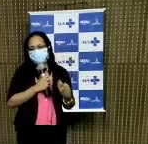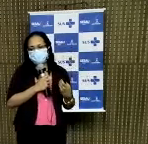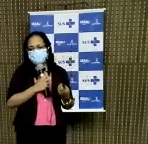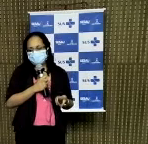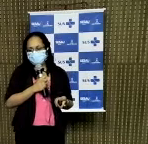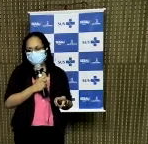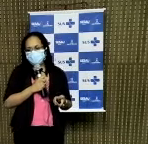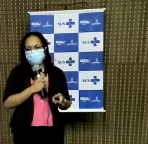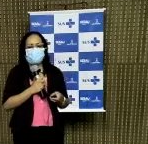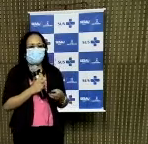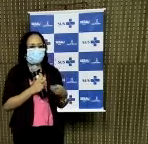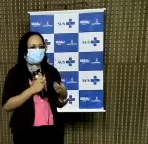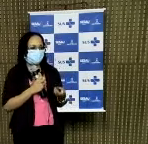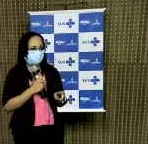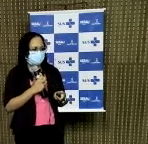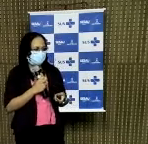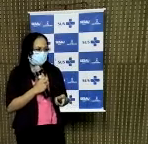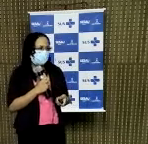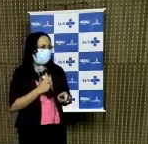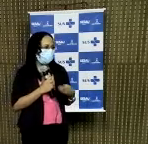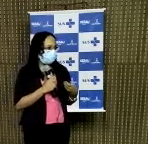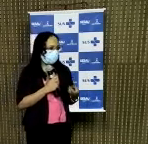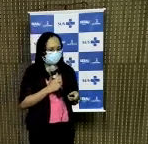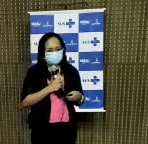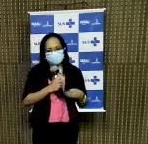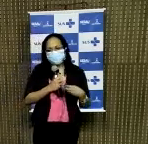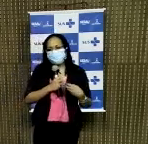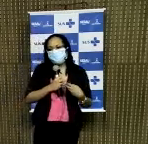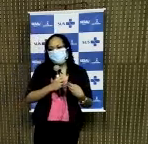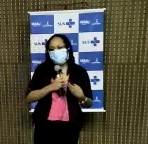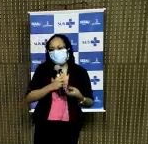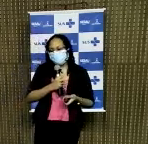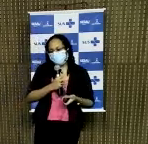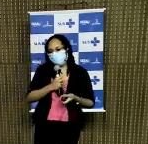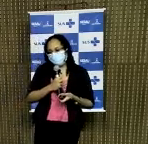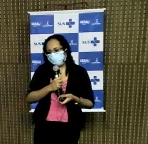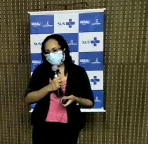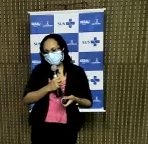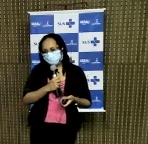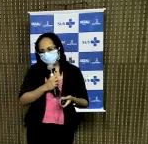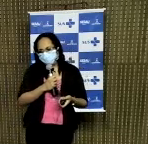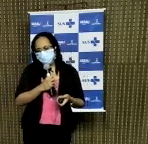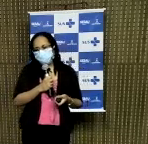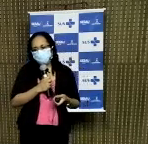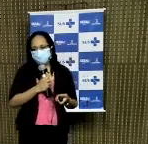fazer todas essas orientações, explicando a necessidade de fazer o acompanhamento. Então, nós tivemos